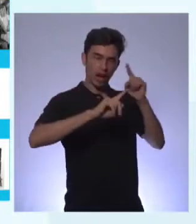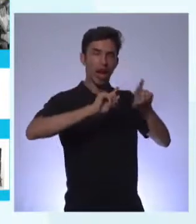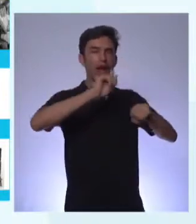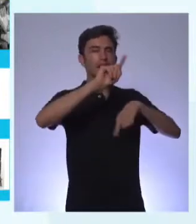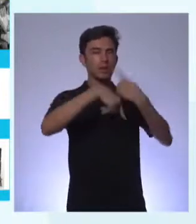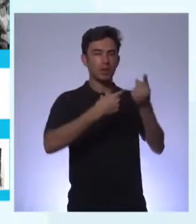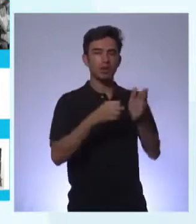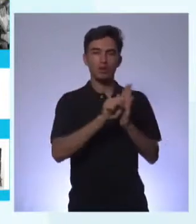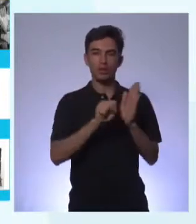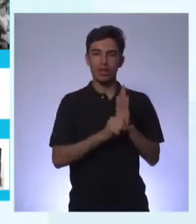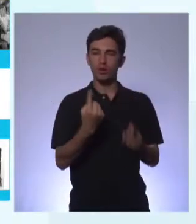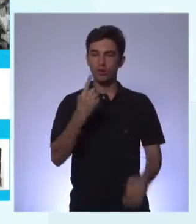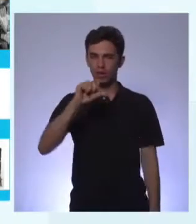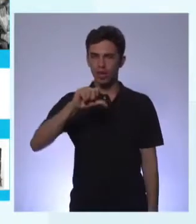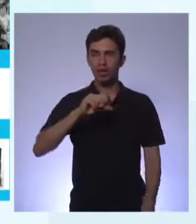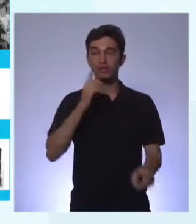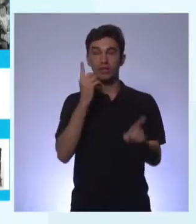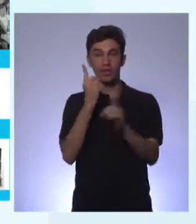que vai fazer com que